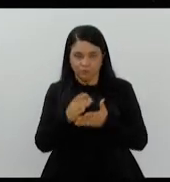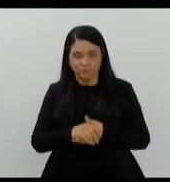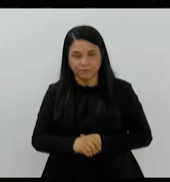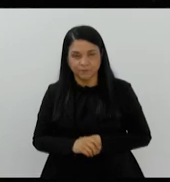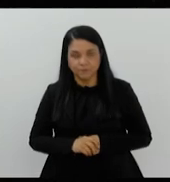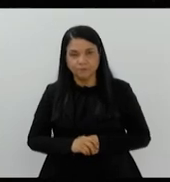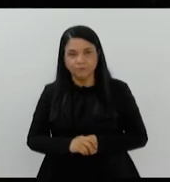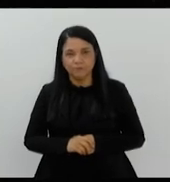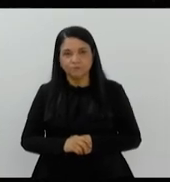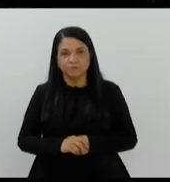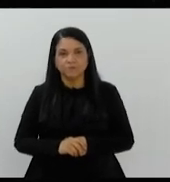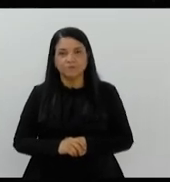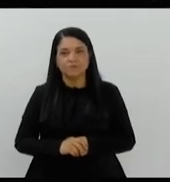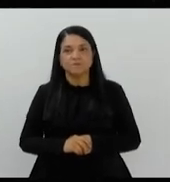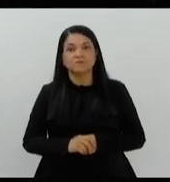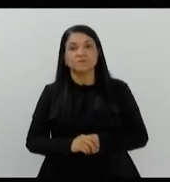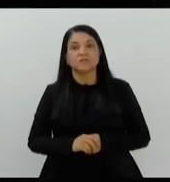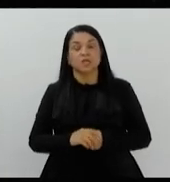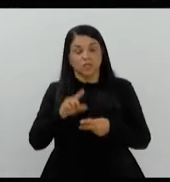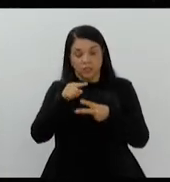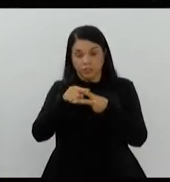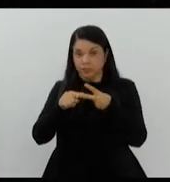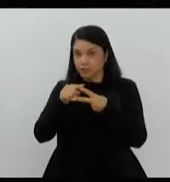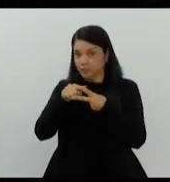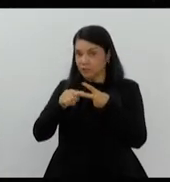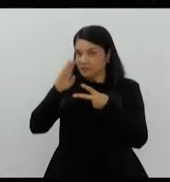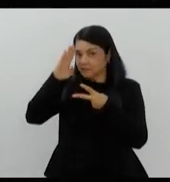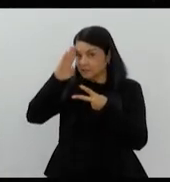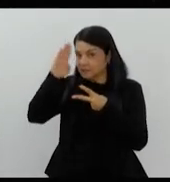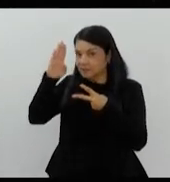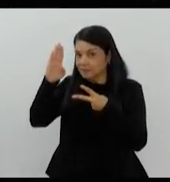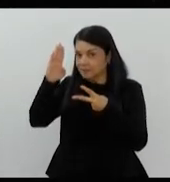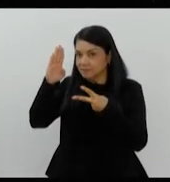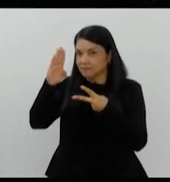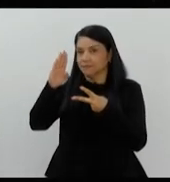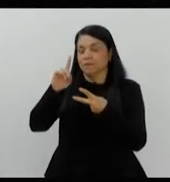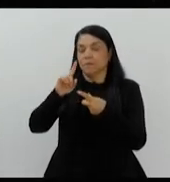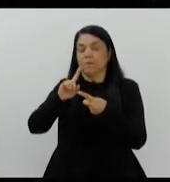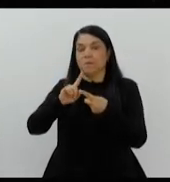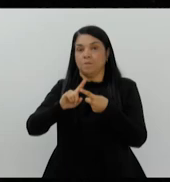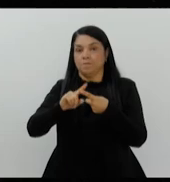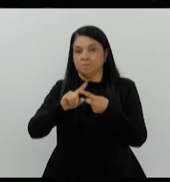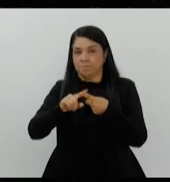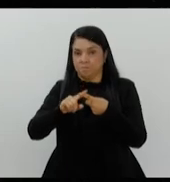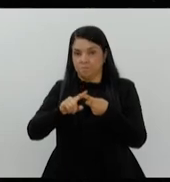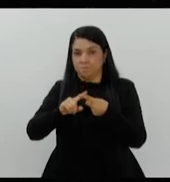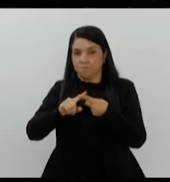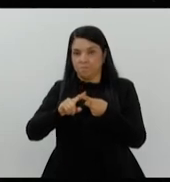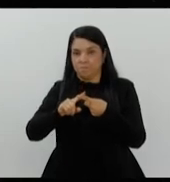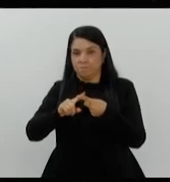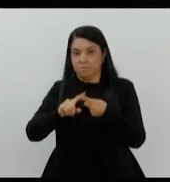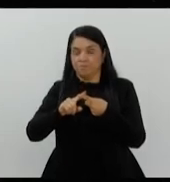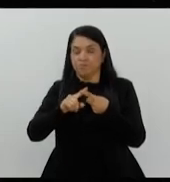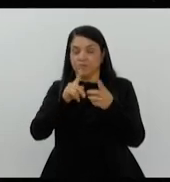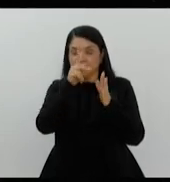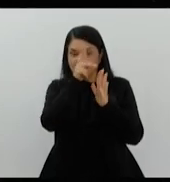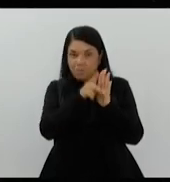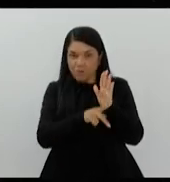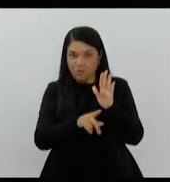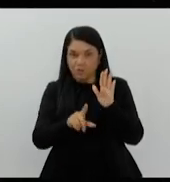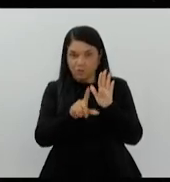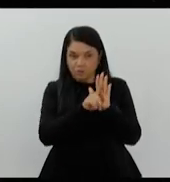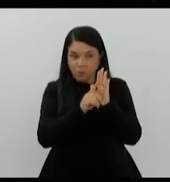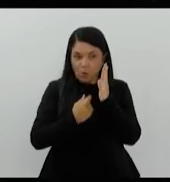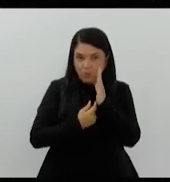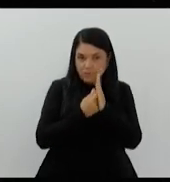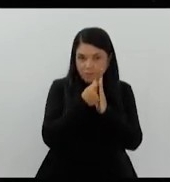Então, nós vamos ter dois momentos. Esse que recebemos, esse projeto